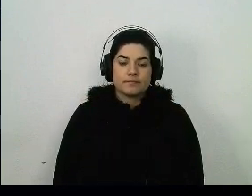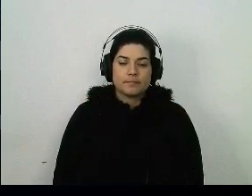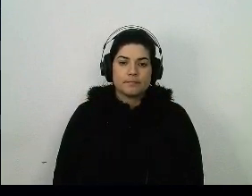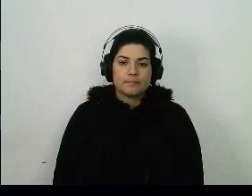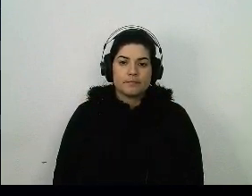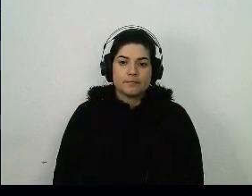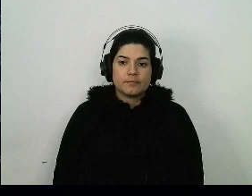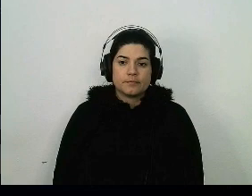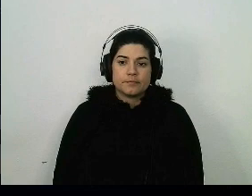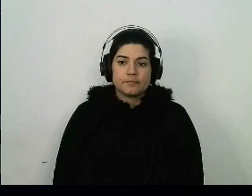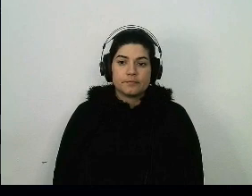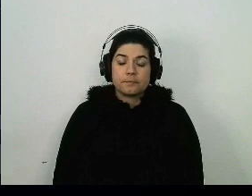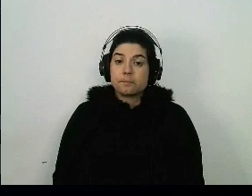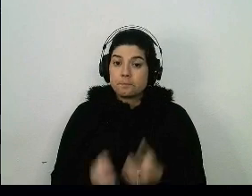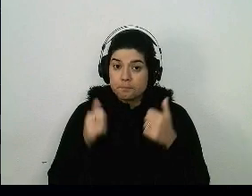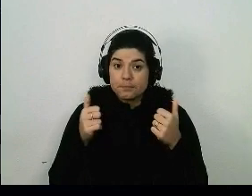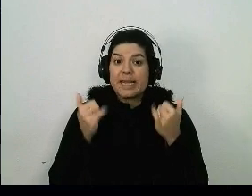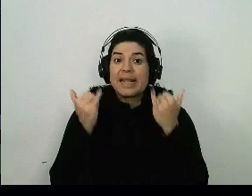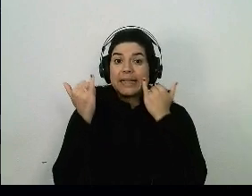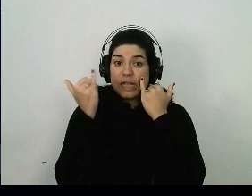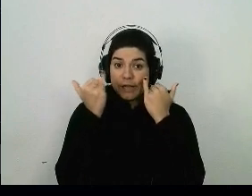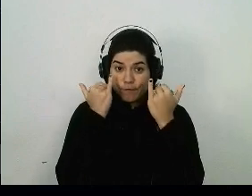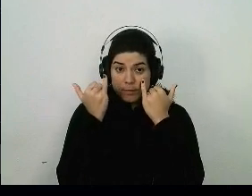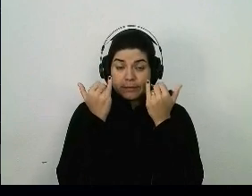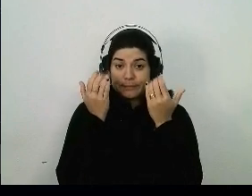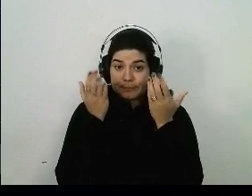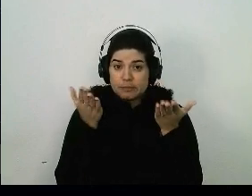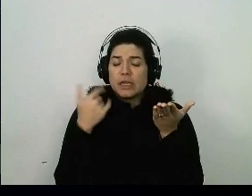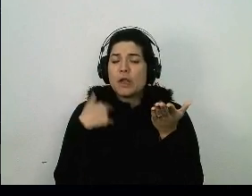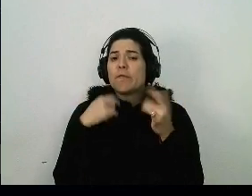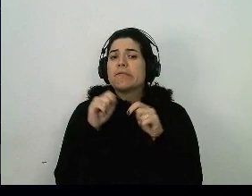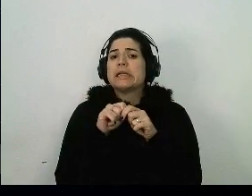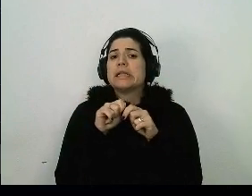Com essas informações, o que é que eu vou fazer agora?